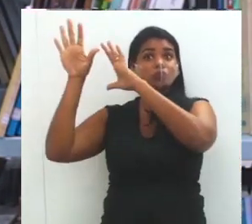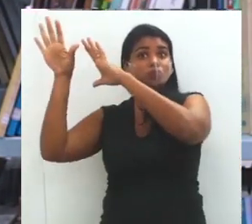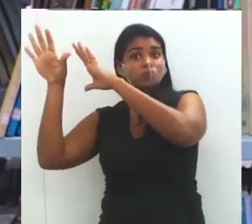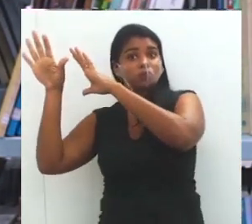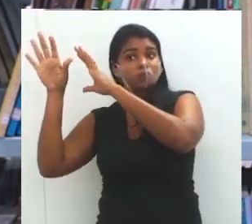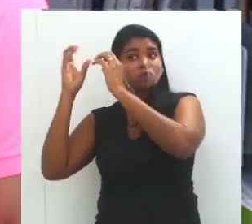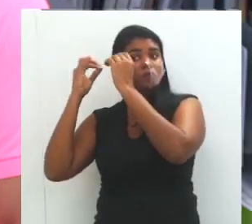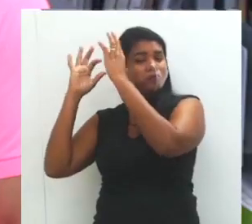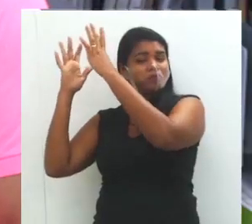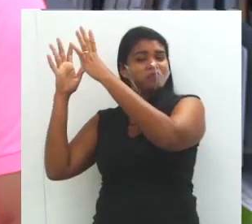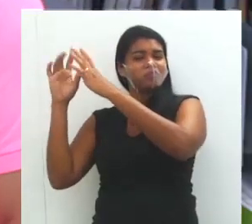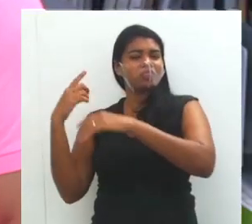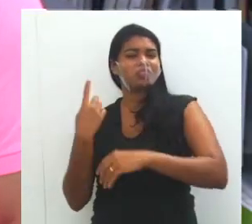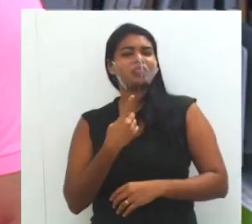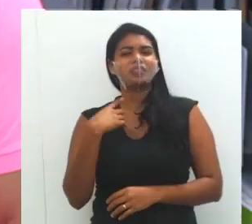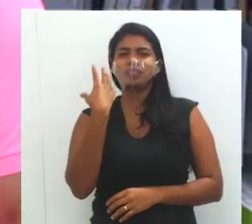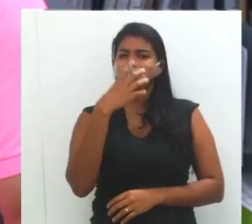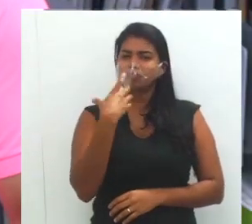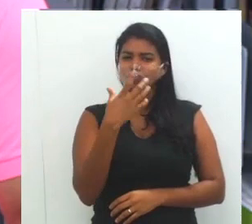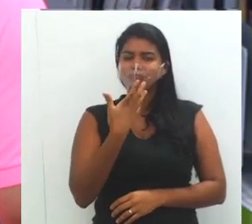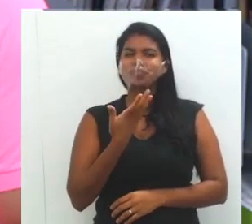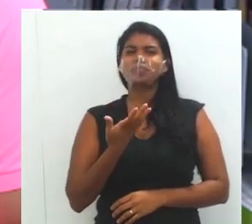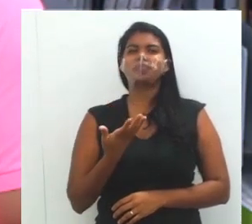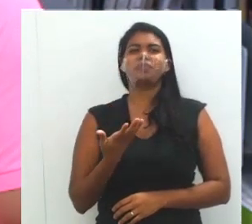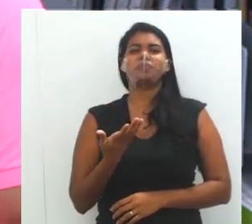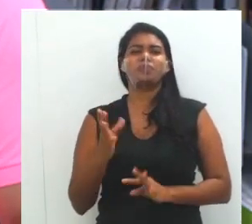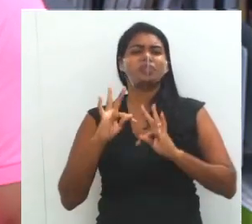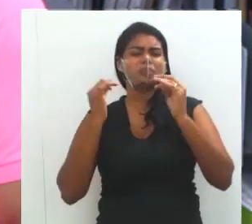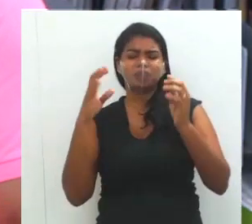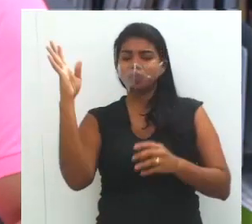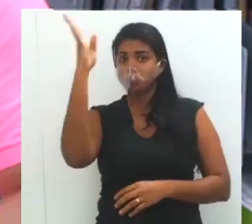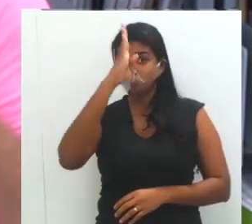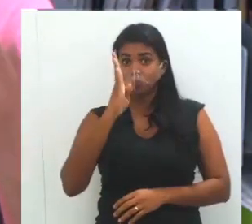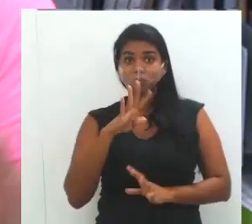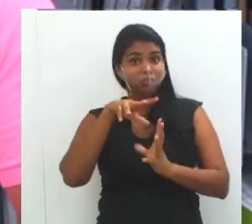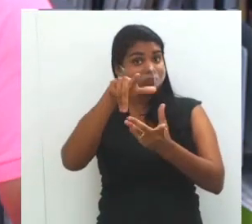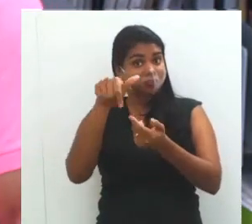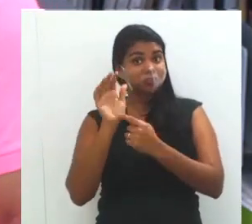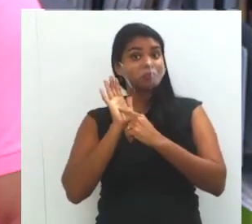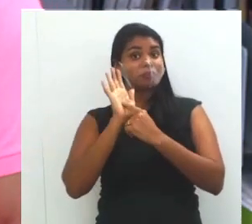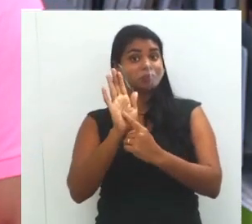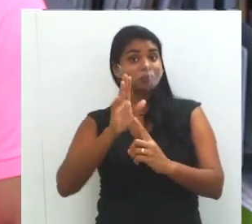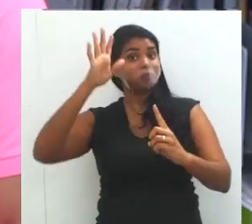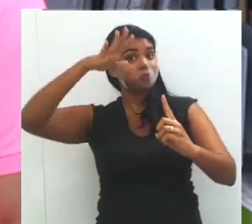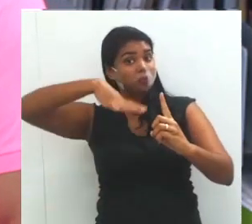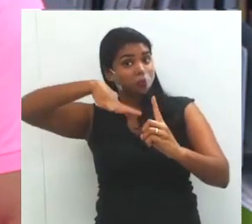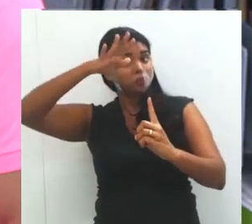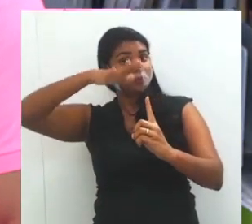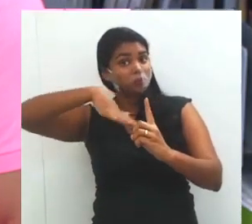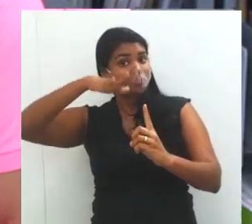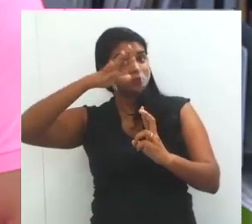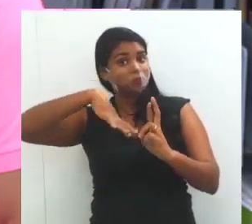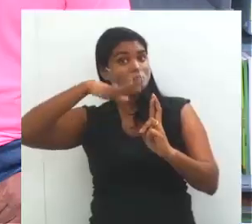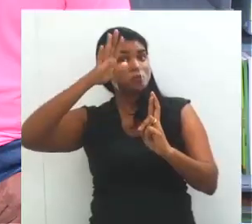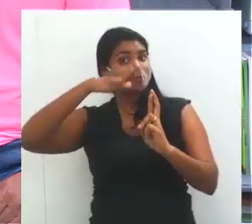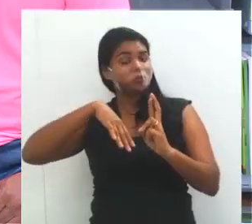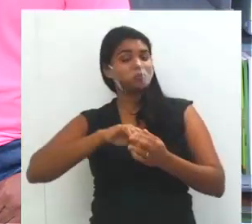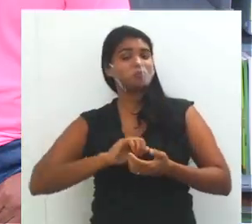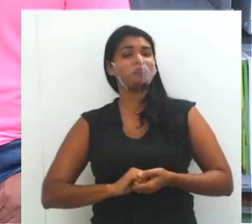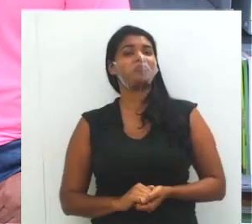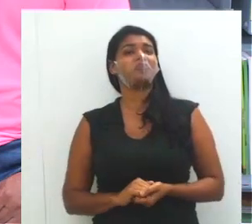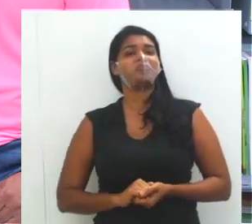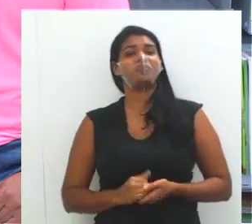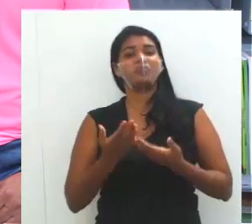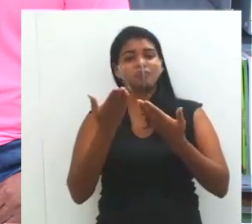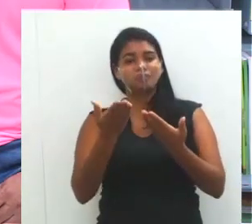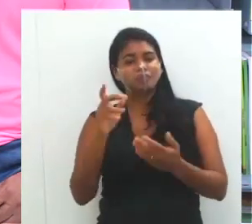música, disseminar a nossa música, a música nordestina para todo o Brasil e para o mundo. Ô Samuel, algo